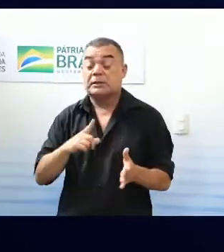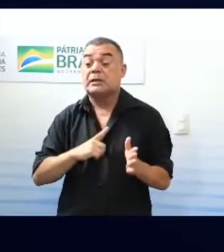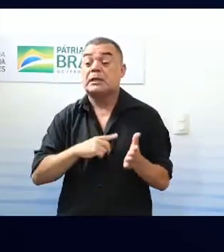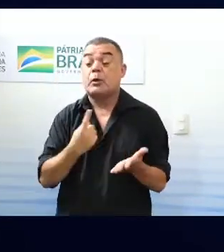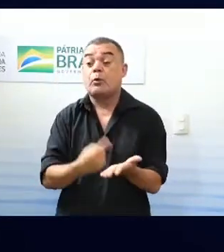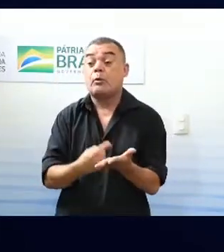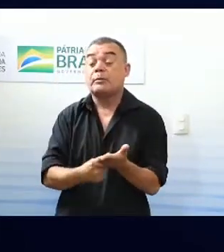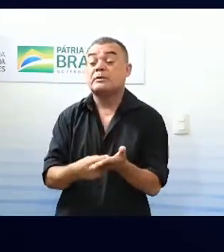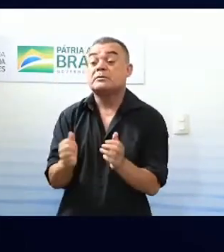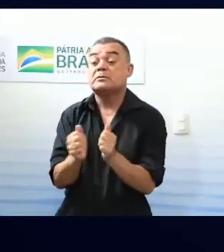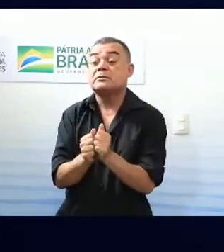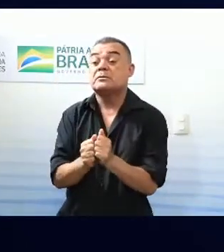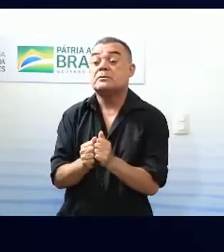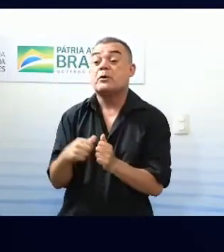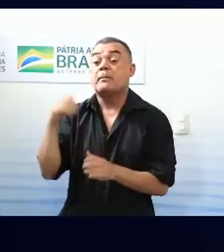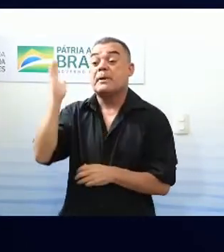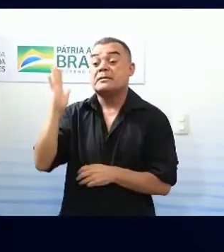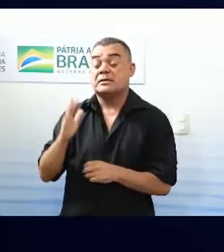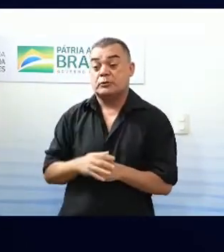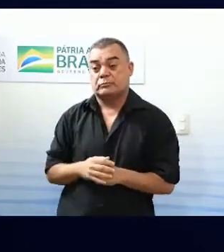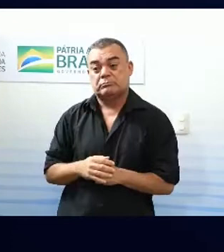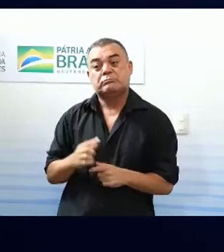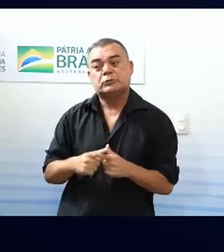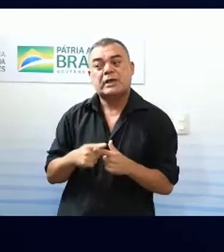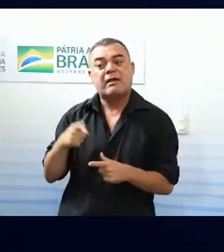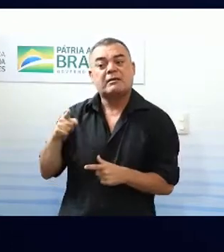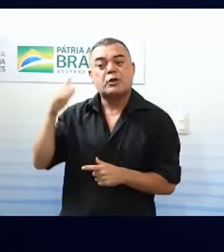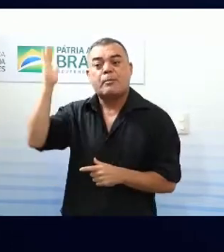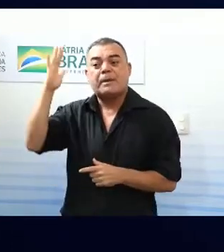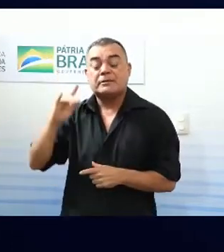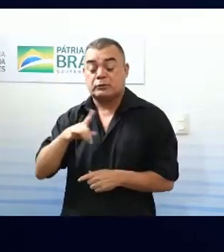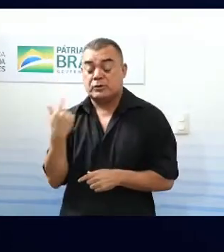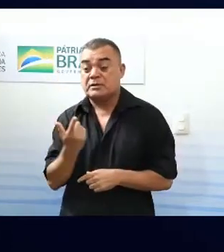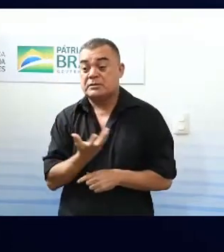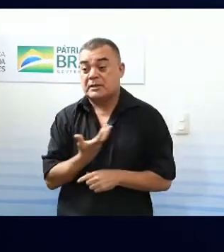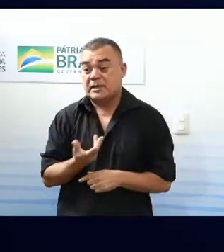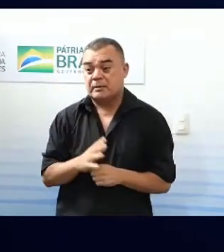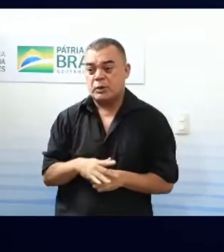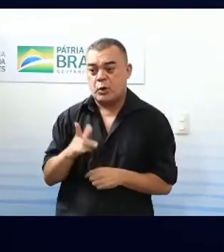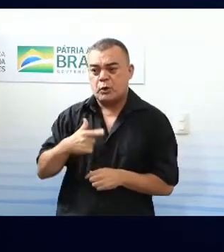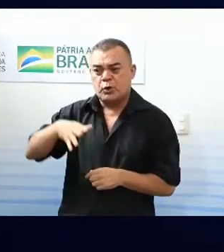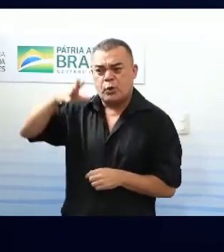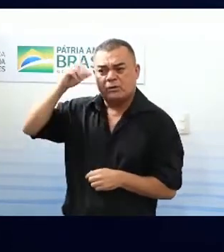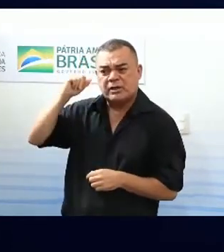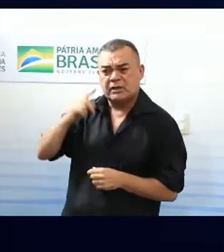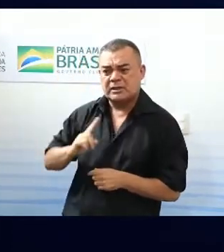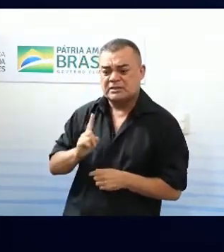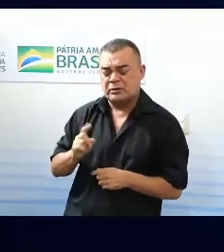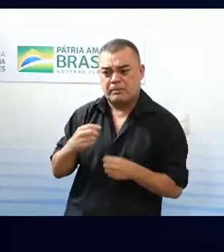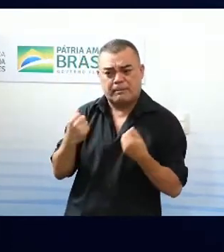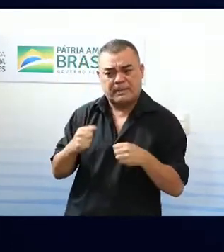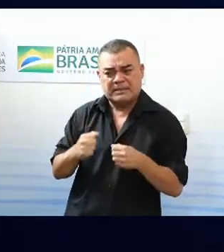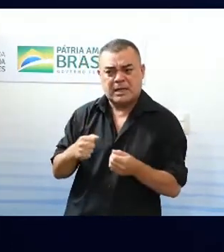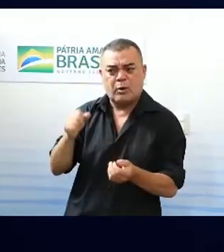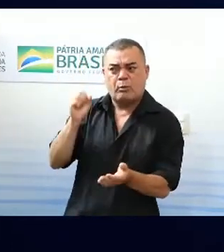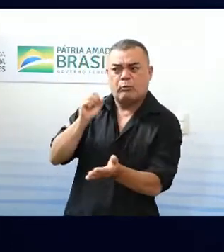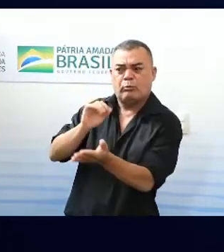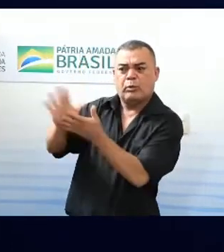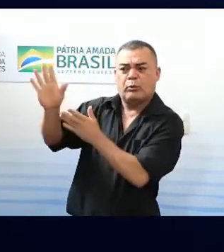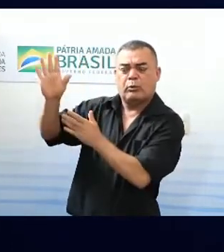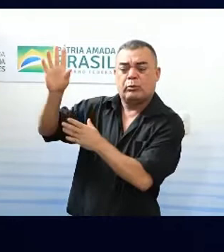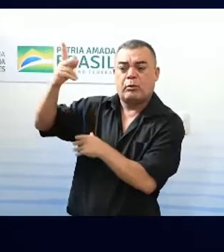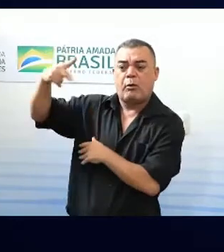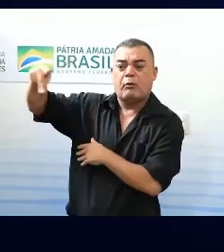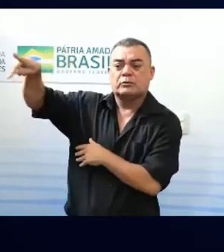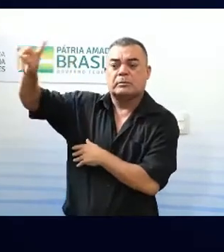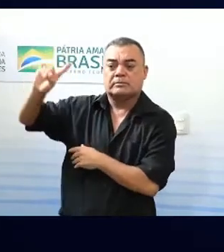Esse é o país que nós queremos. Hoje eu ouvi que a gente não precisa deixar o país, a gente tem que transformar o país.